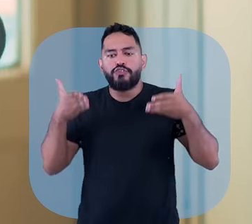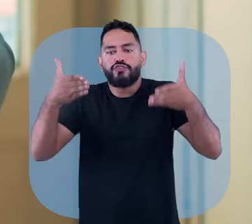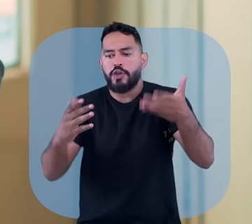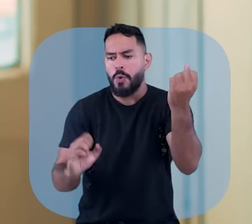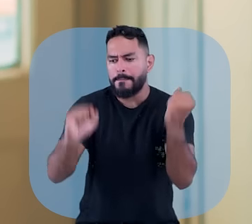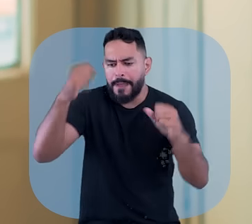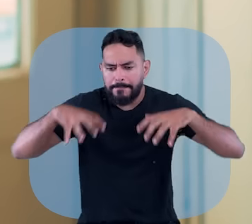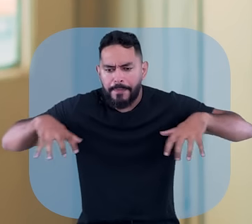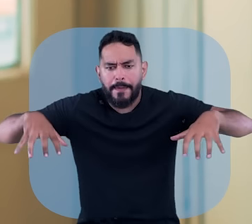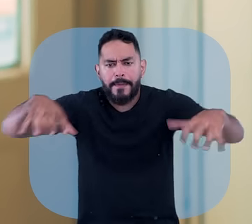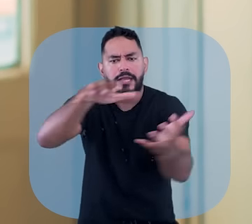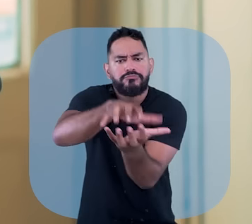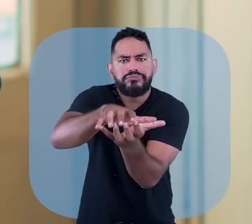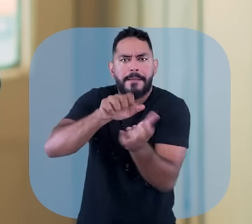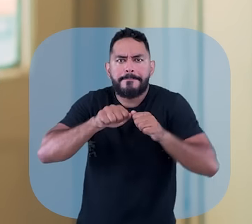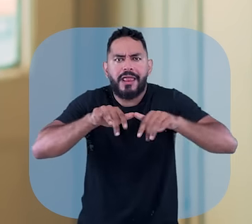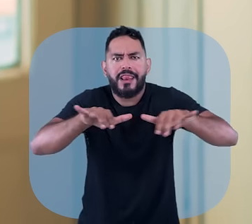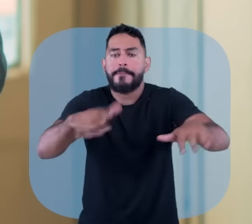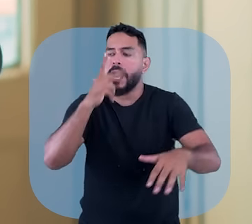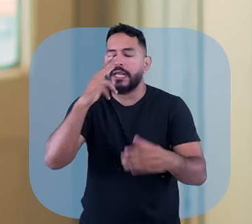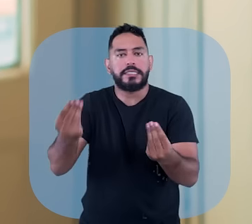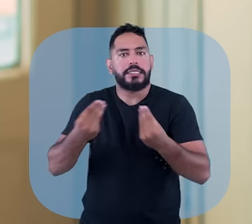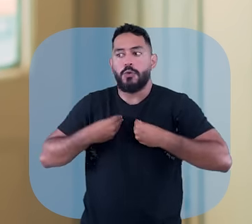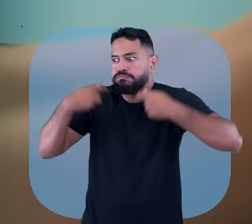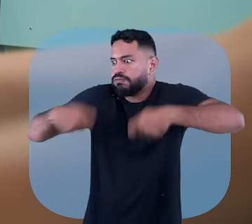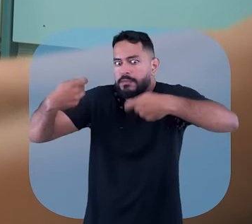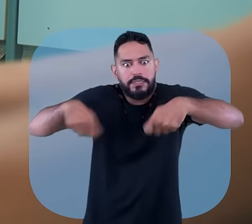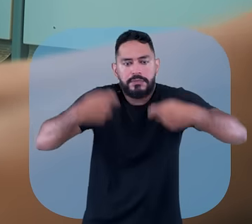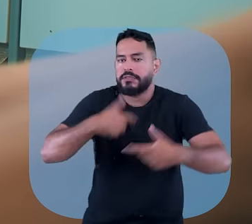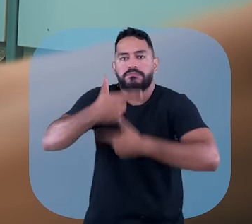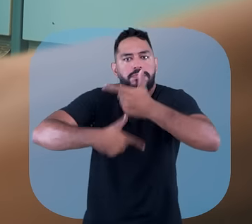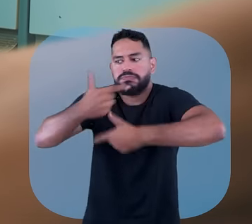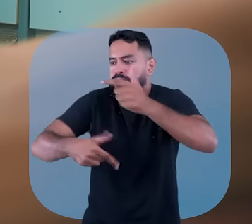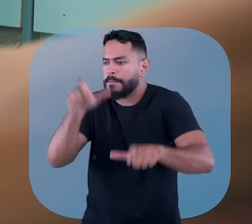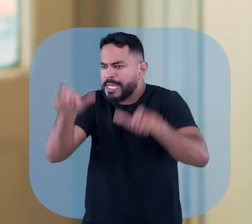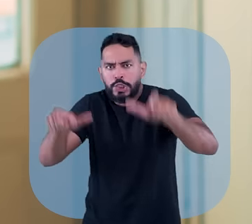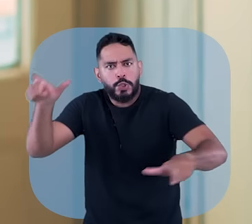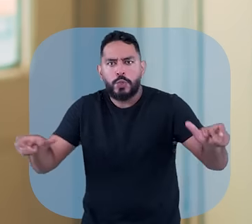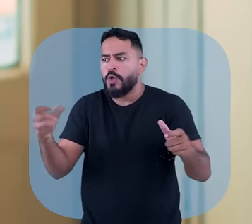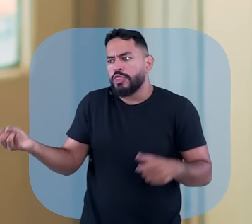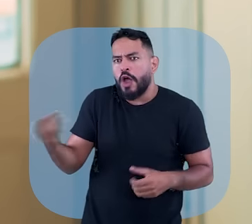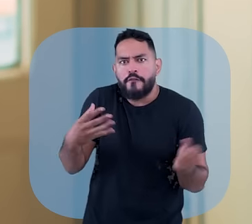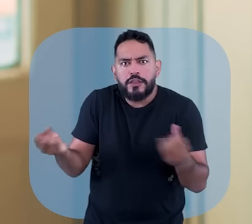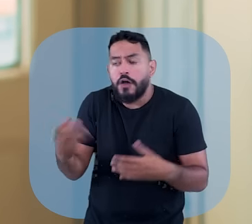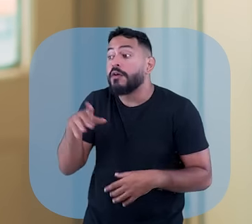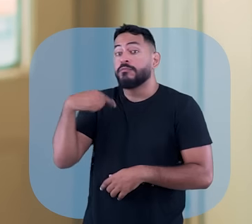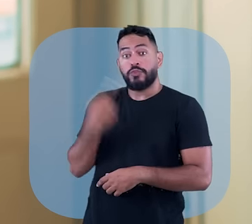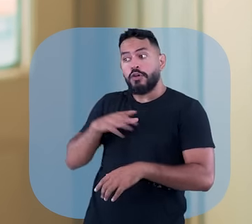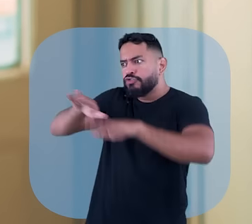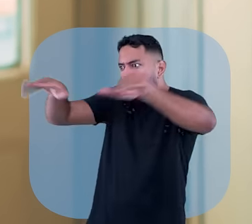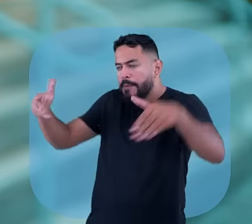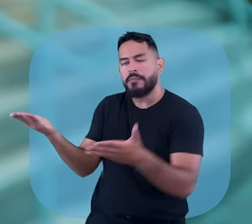têm expandido suas operações no estado, têm trazido para a gente essa alta demanda por trabalho, por novos postos, e a gente está atrás para fazer